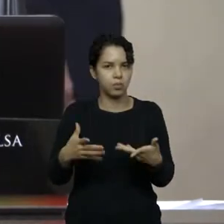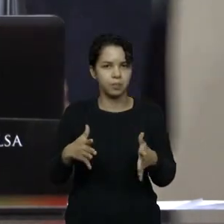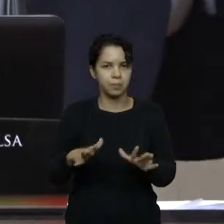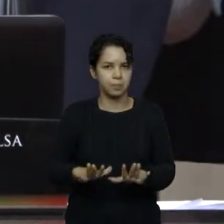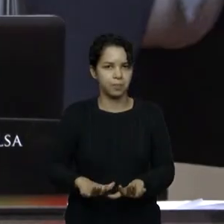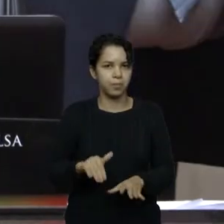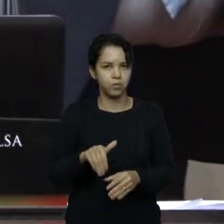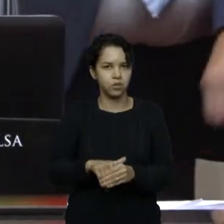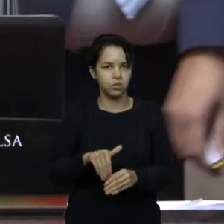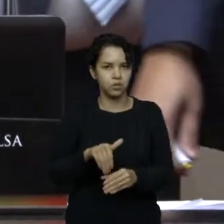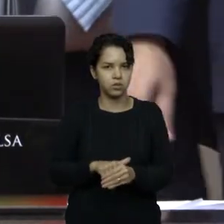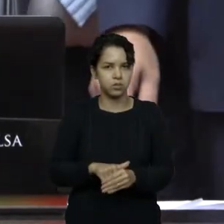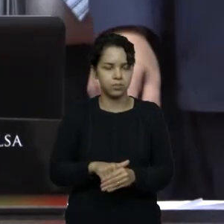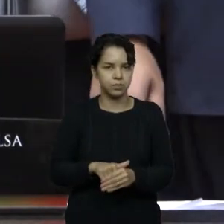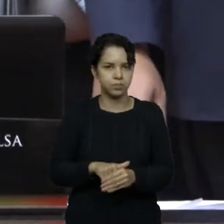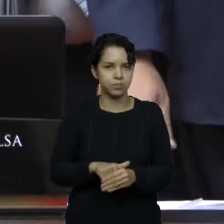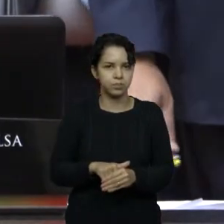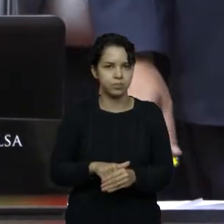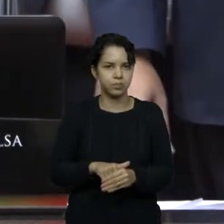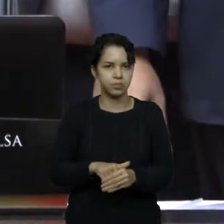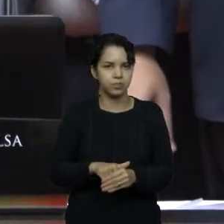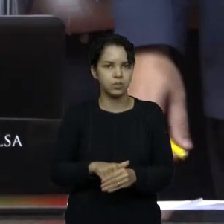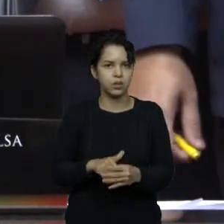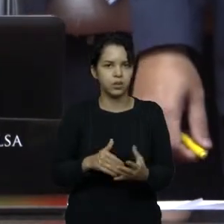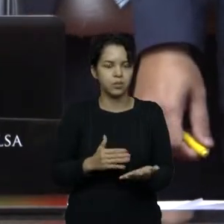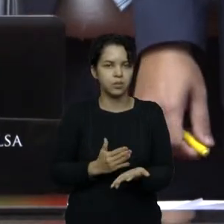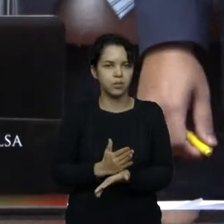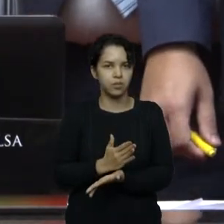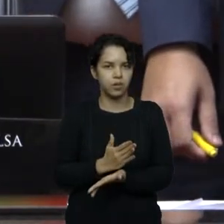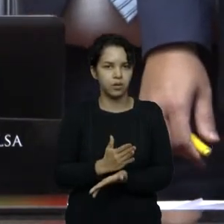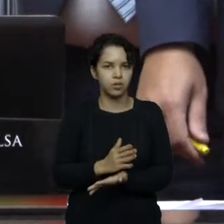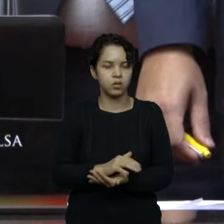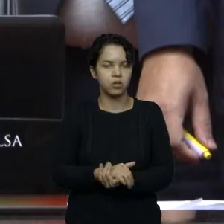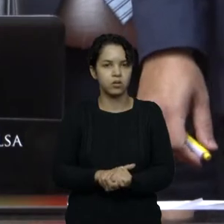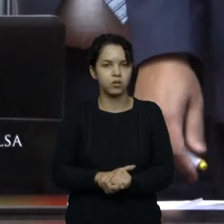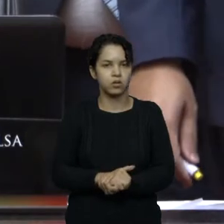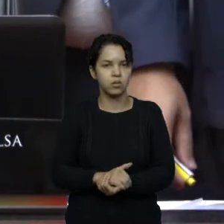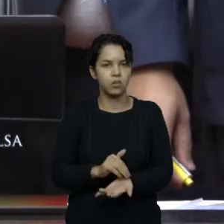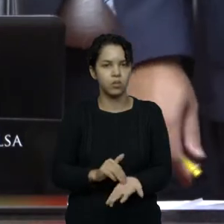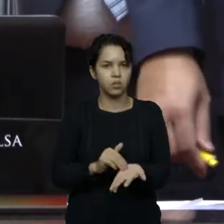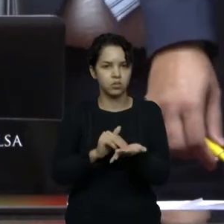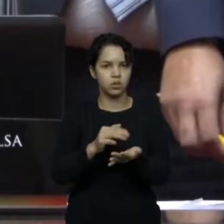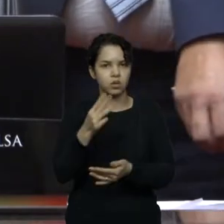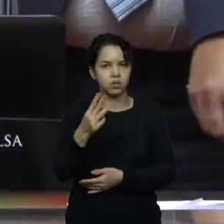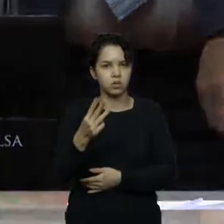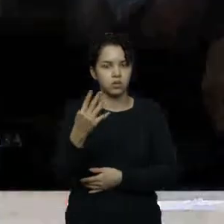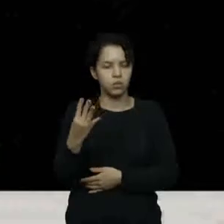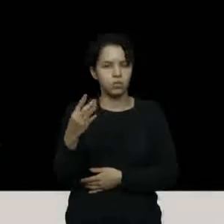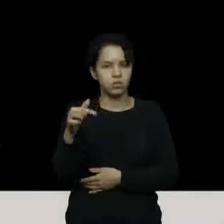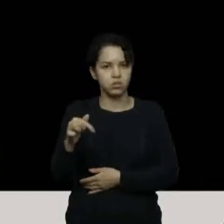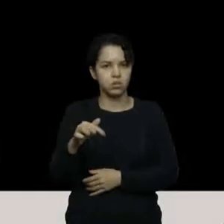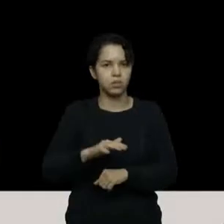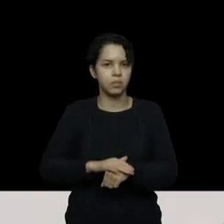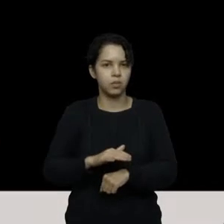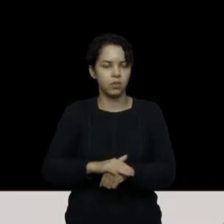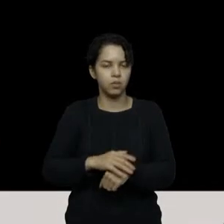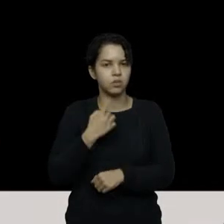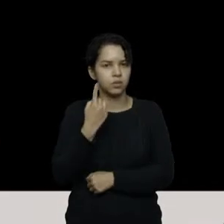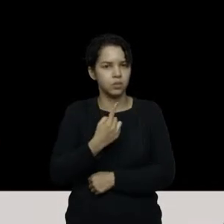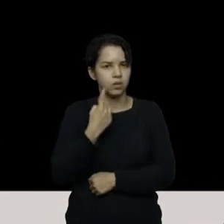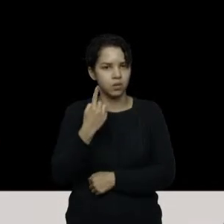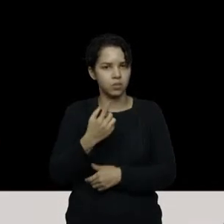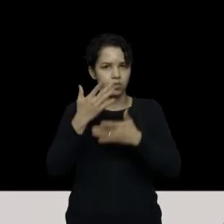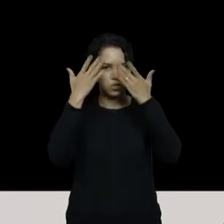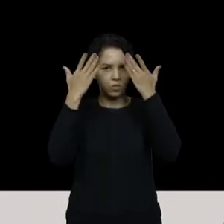discutir e votação se aprovada Moção ou só 347 em todo Deputado